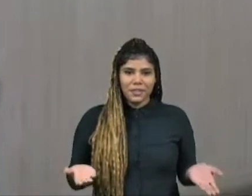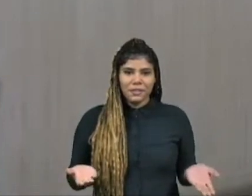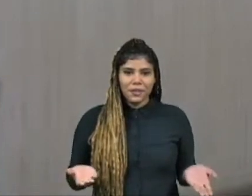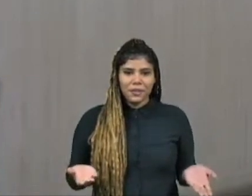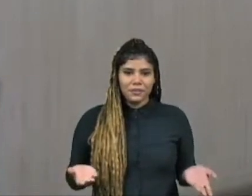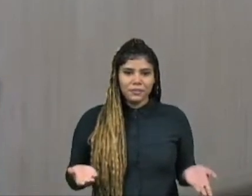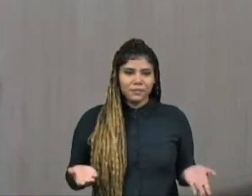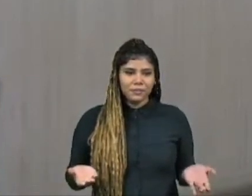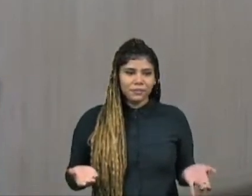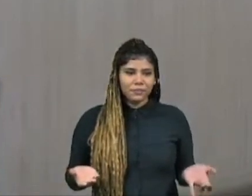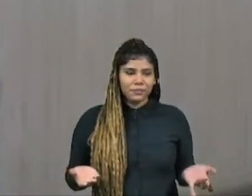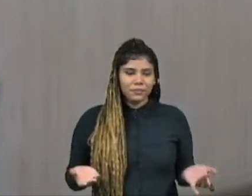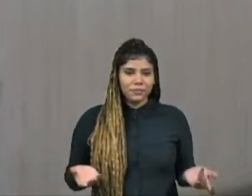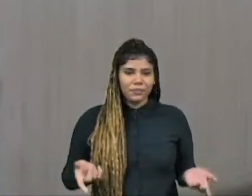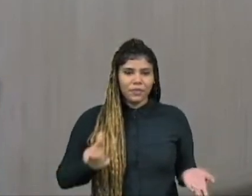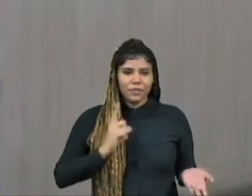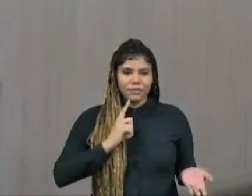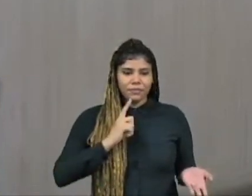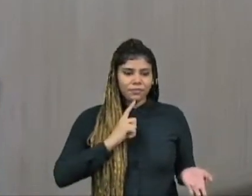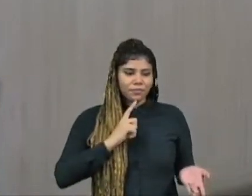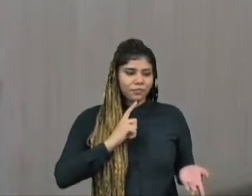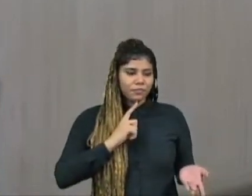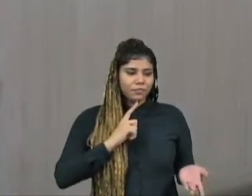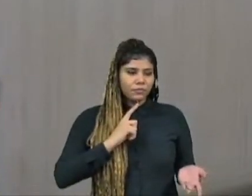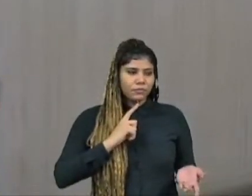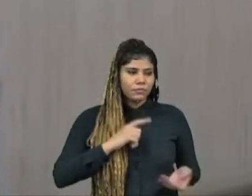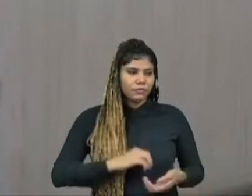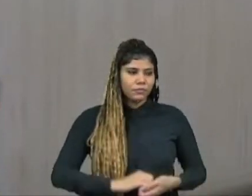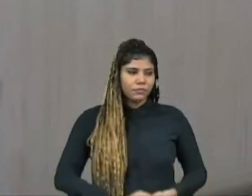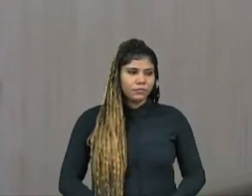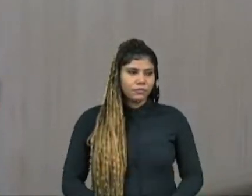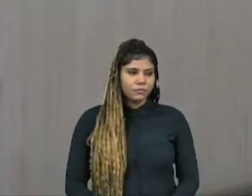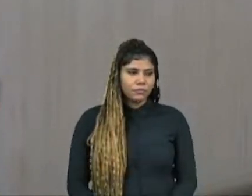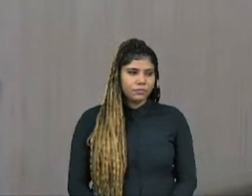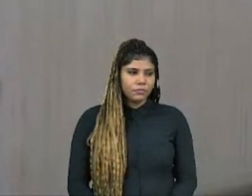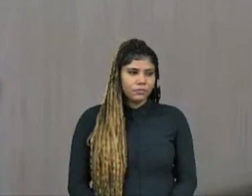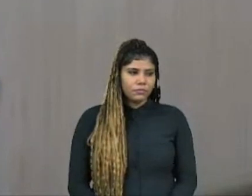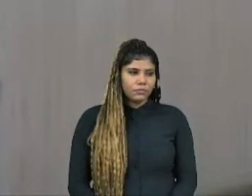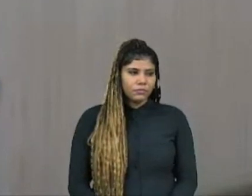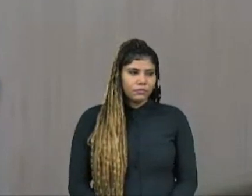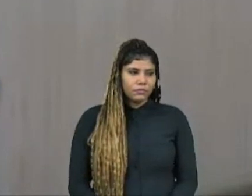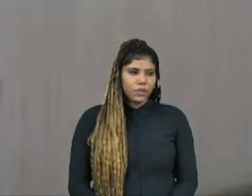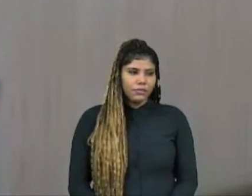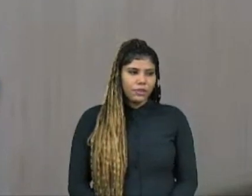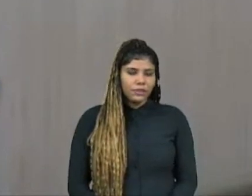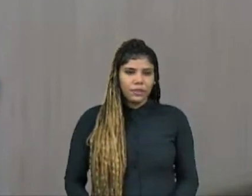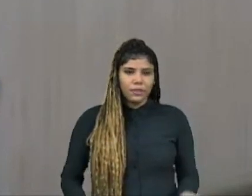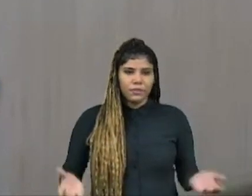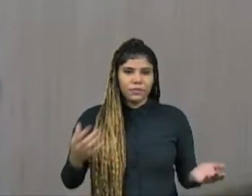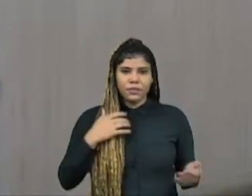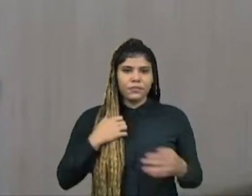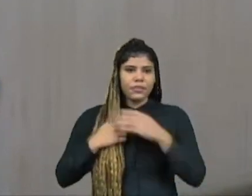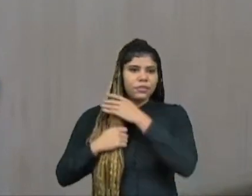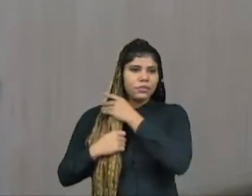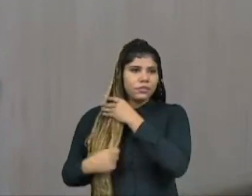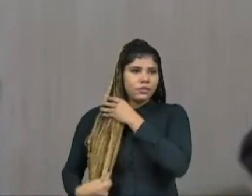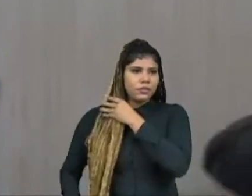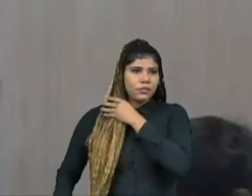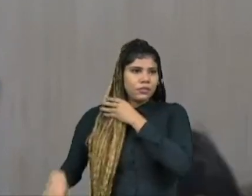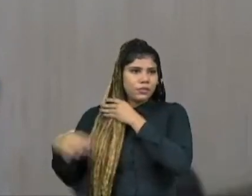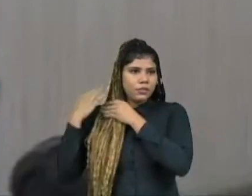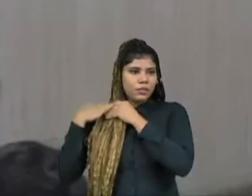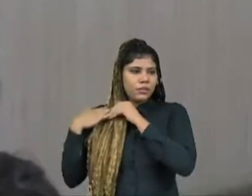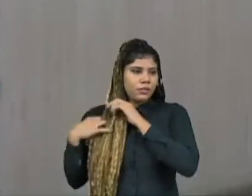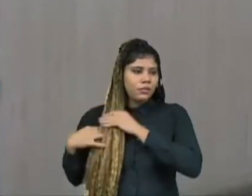teve aí esses prejuízos pela falta de arrecadação do ICMS, talvez tenha sido o motivo pelo